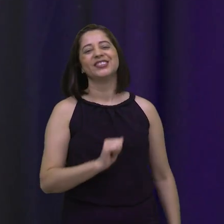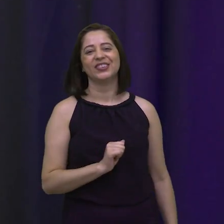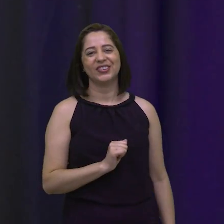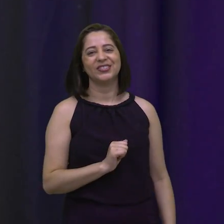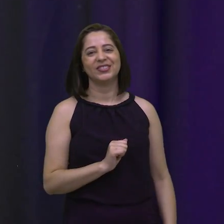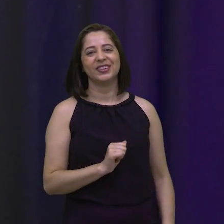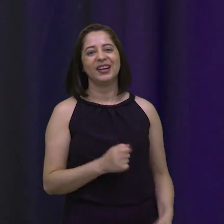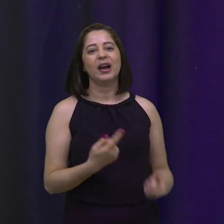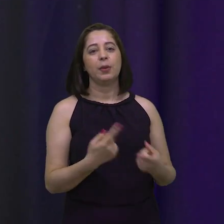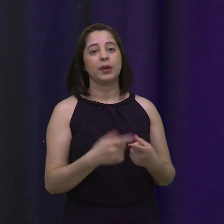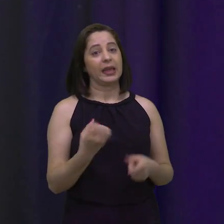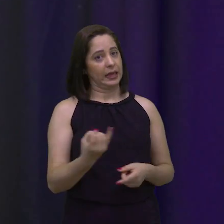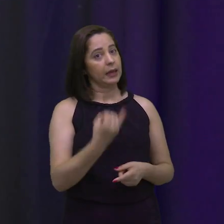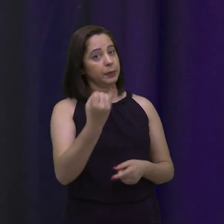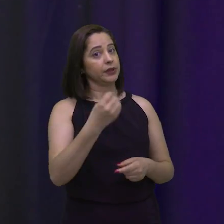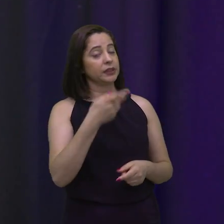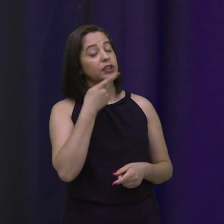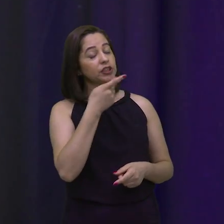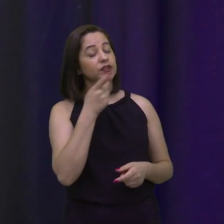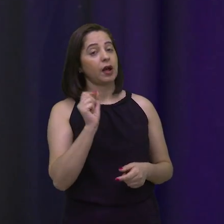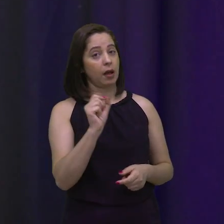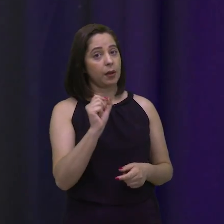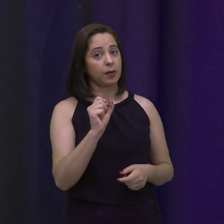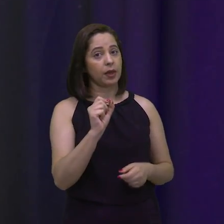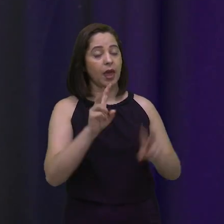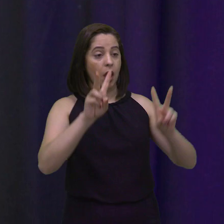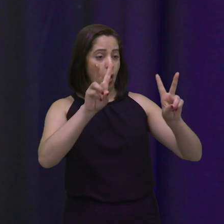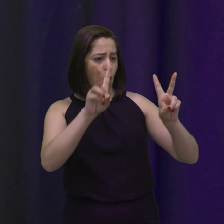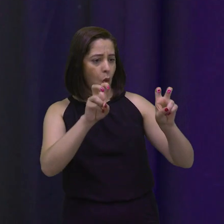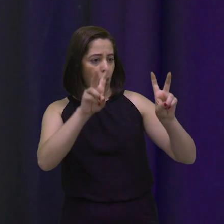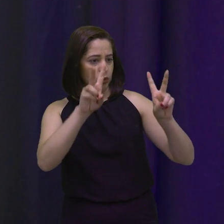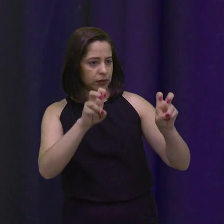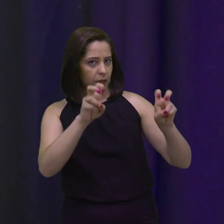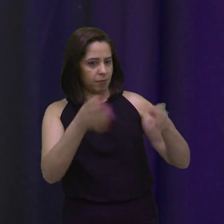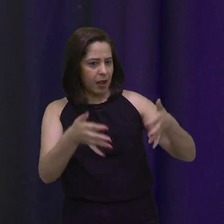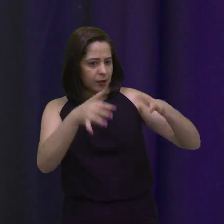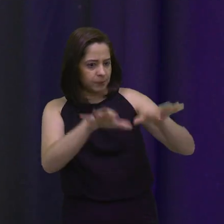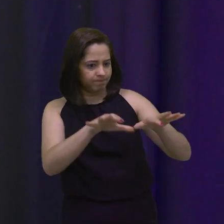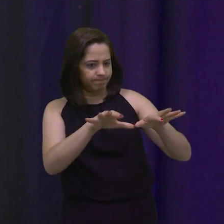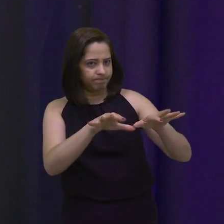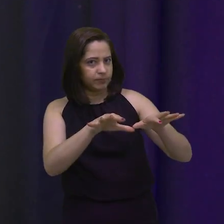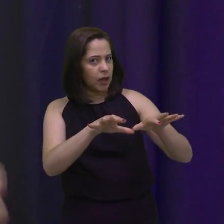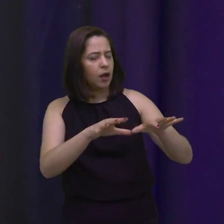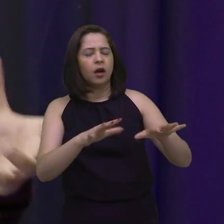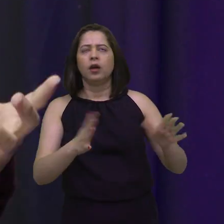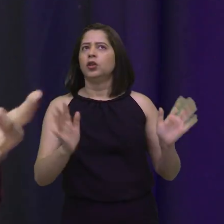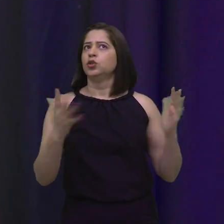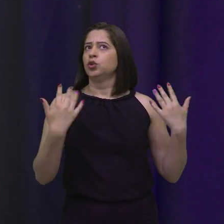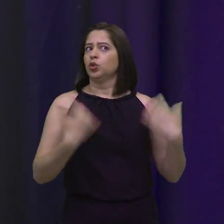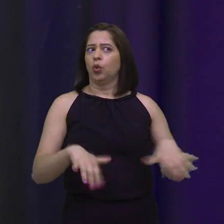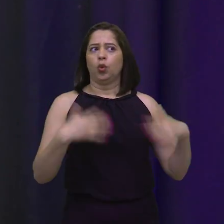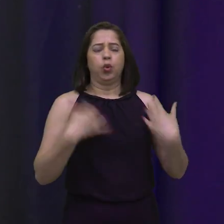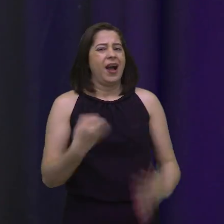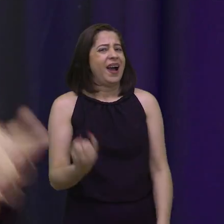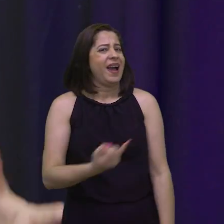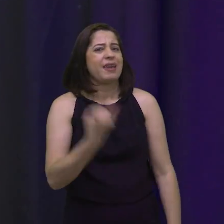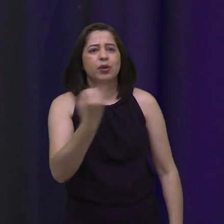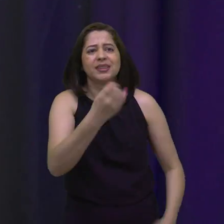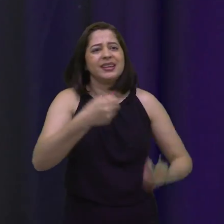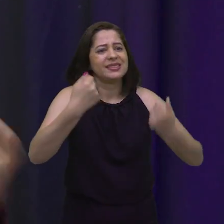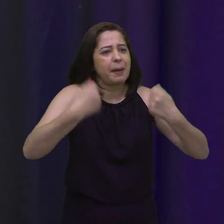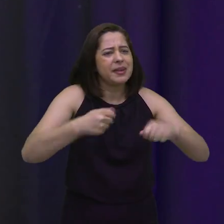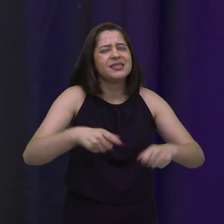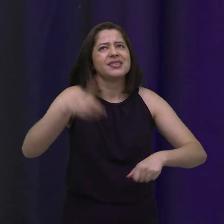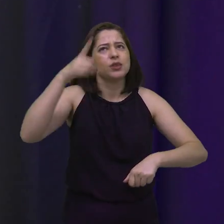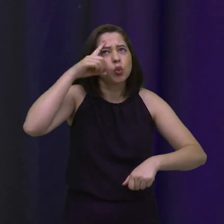vocês pelos temas, né? Mas eu acho que é sempre importante falar isso, porque é um assunto imprescindível. Eu digo imprescindível porque a gente precisa falar a todo